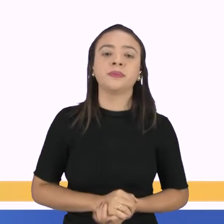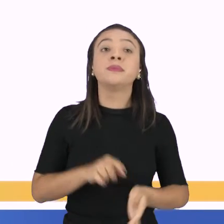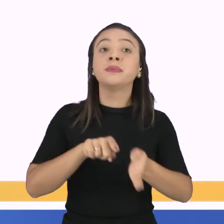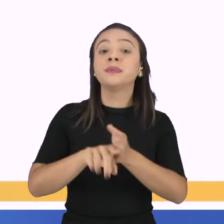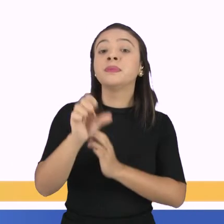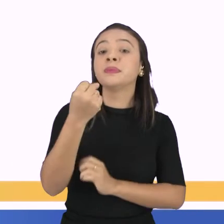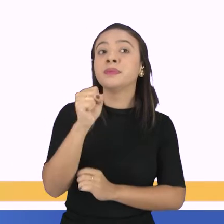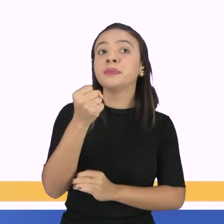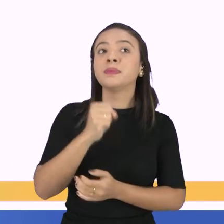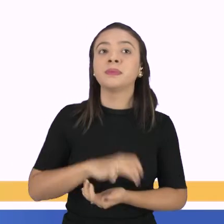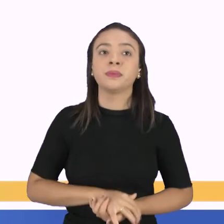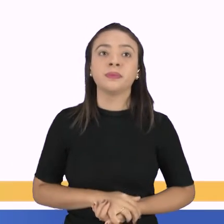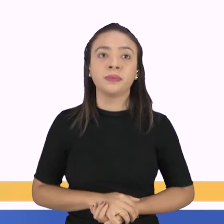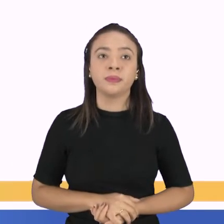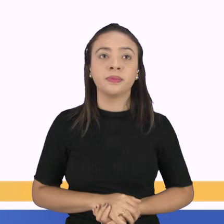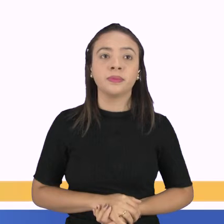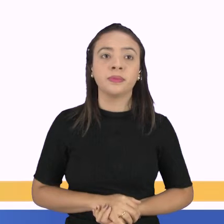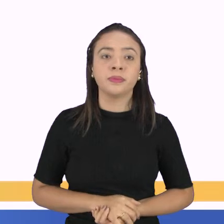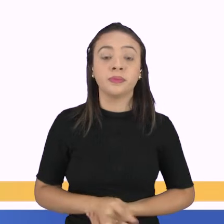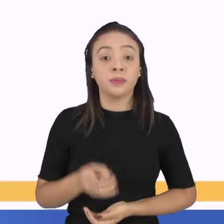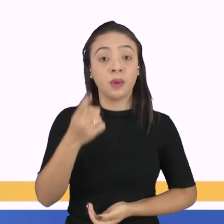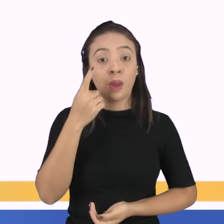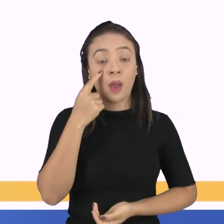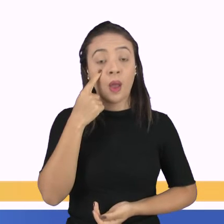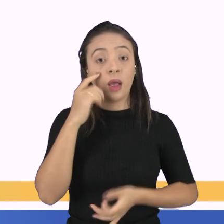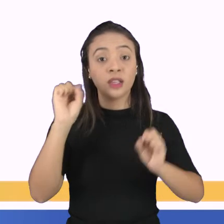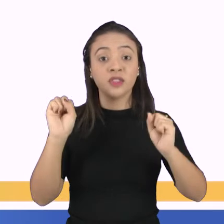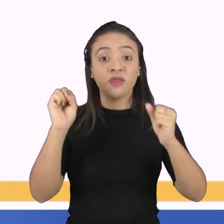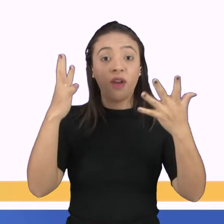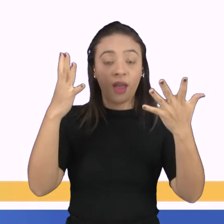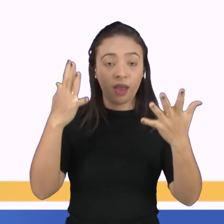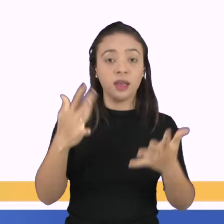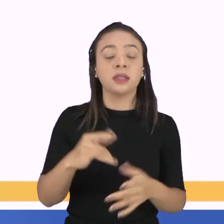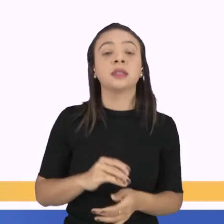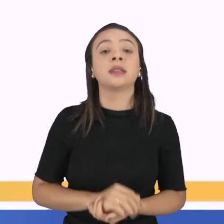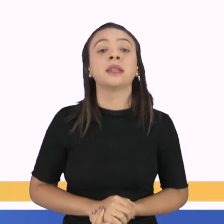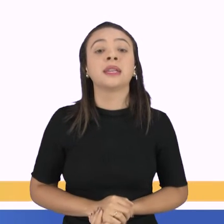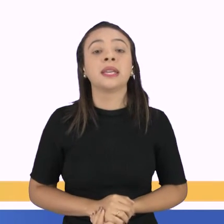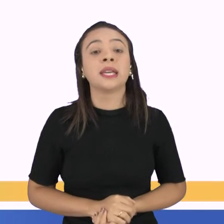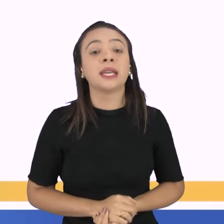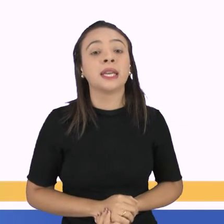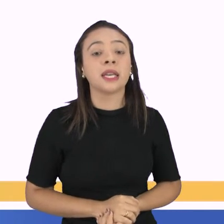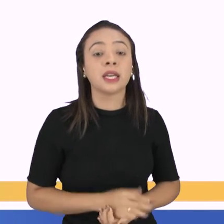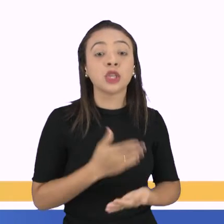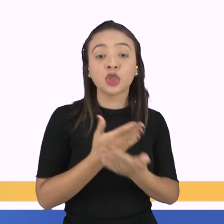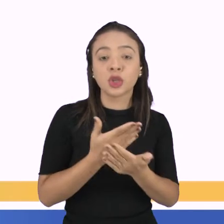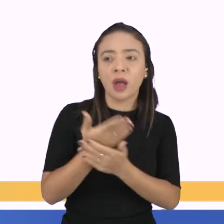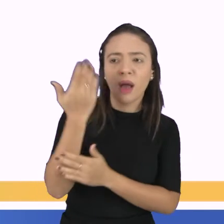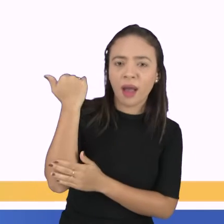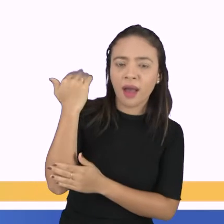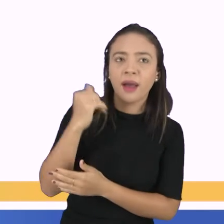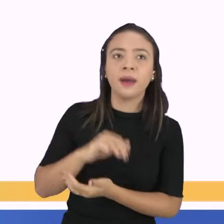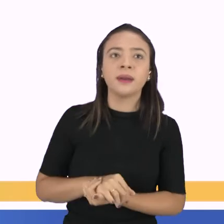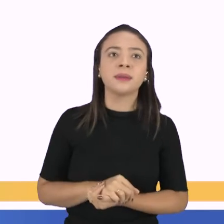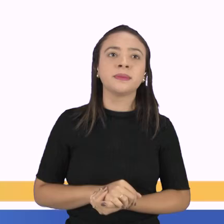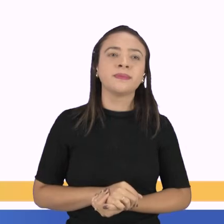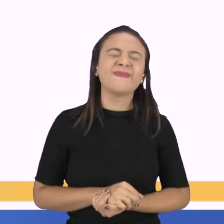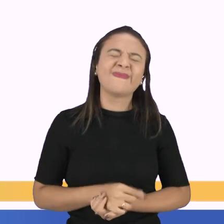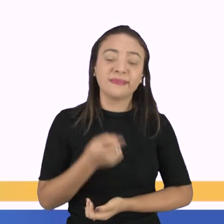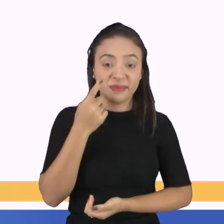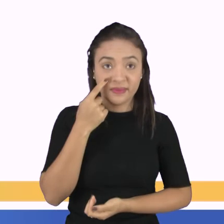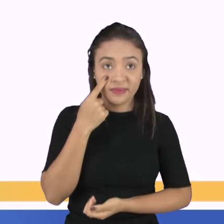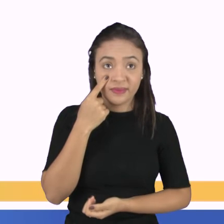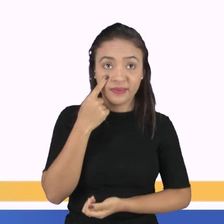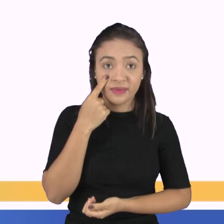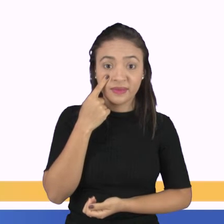8. Agora a gente vai falar um pouquinho sobre as datas comemorativas, foi uma das nossas últimas aulas, né? Observe a descrição abaixo e